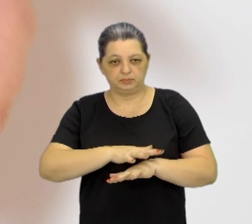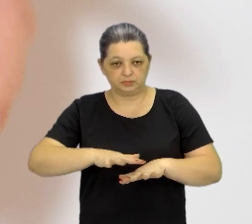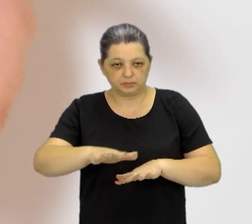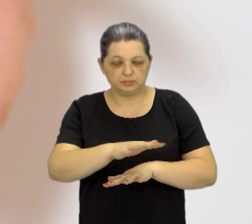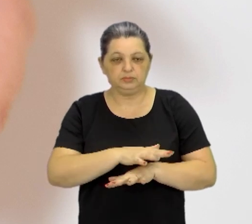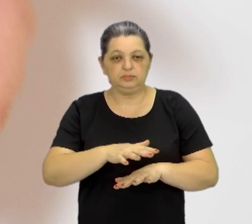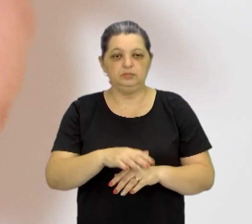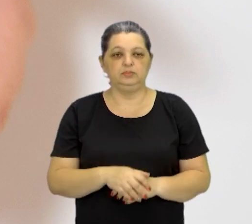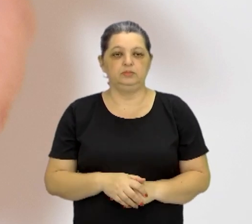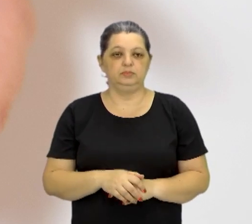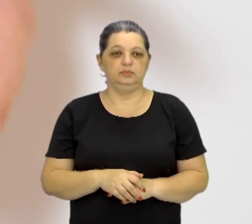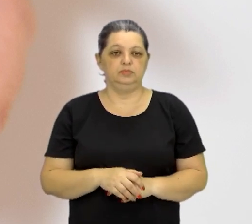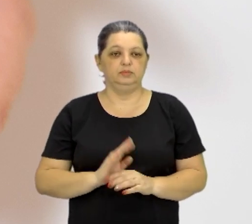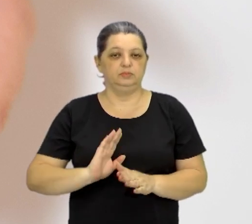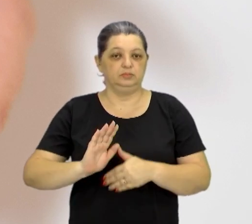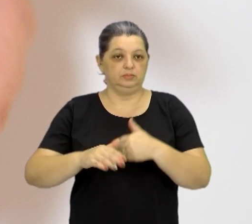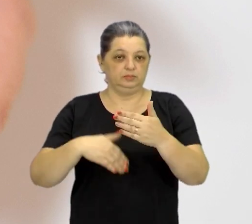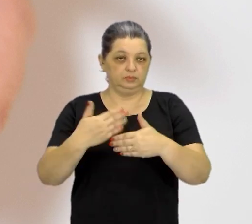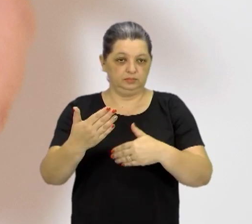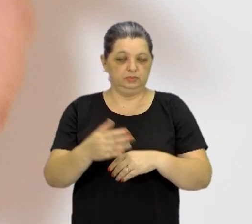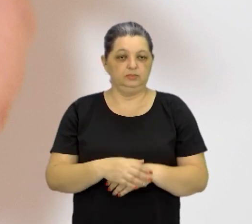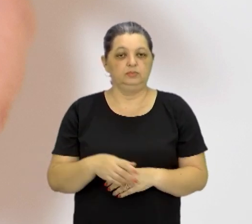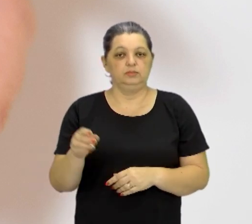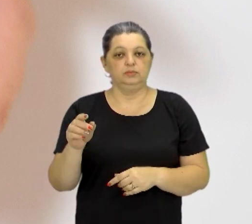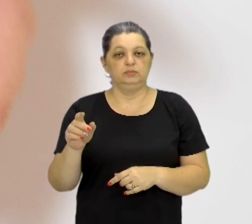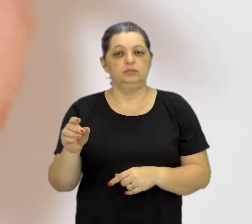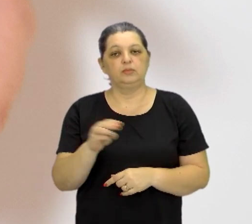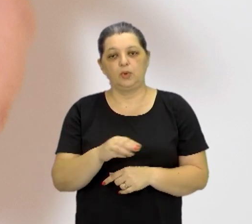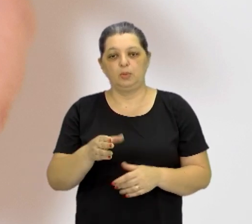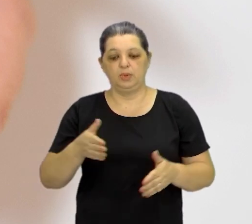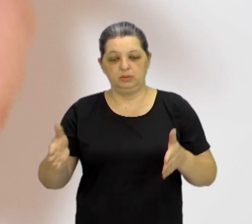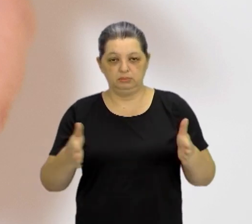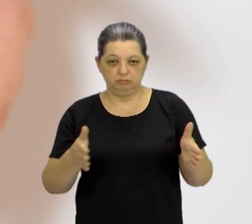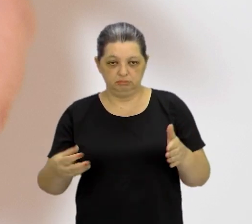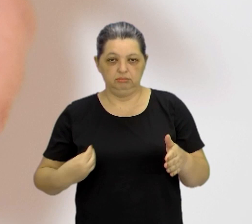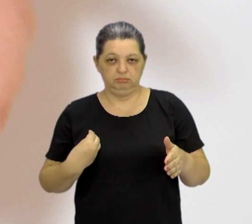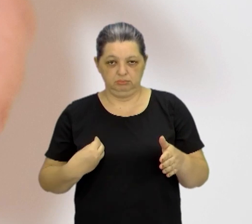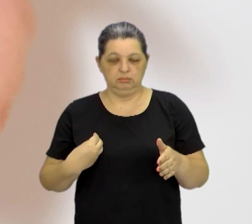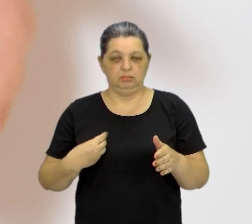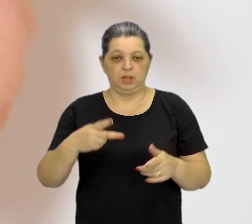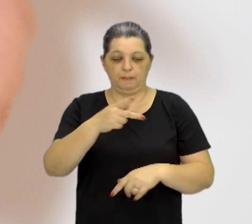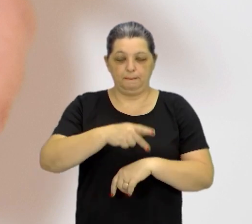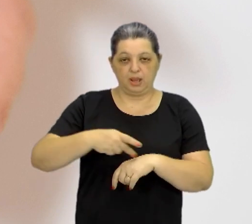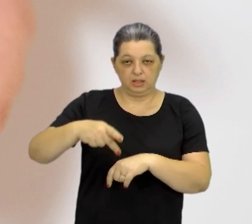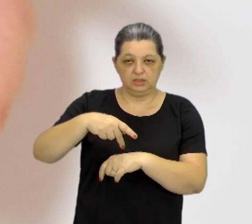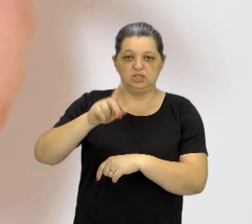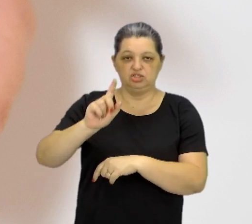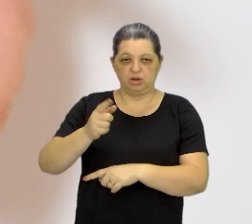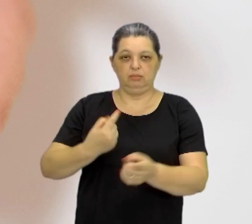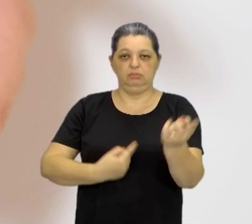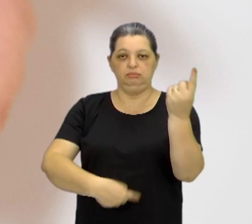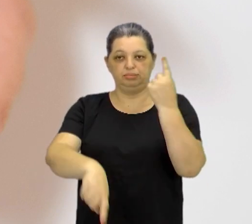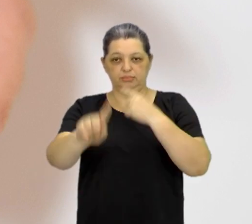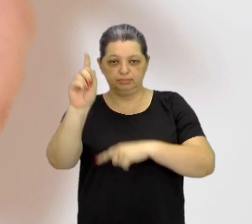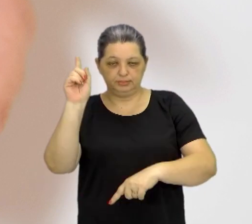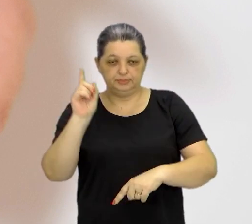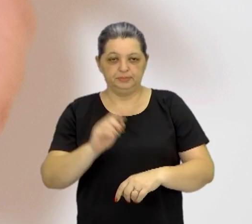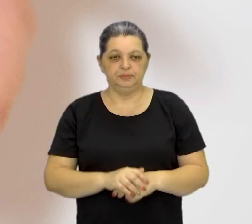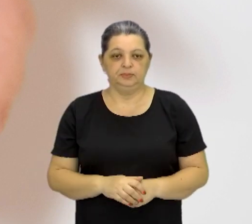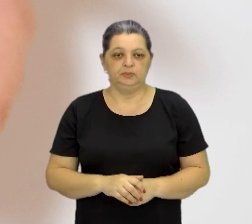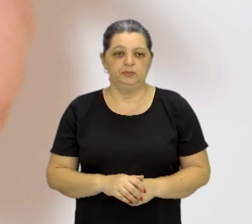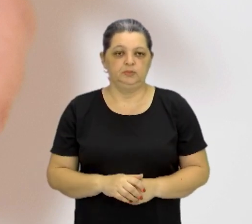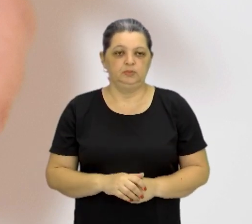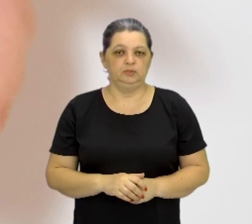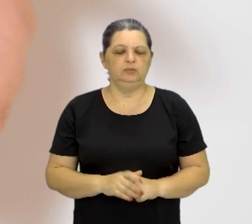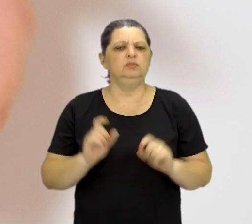né, nesse momento que nós estamos, nós temos países subdesenvolvidos, né, países